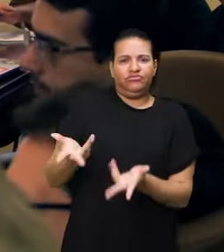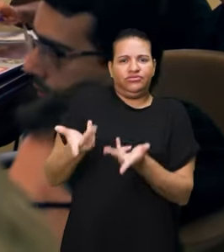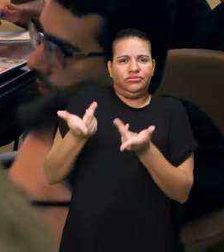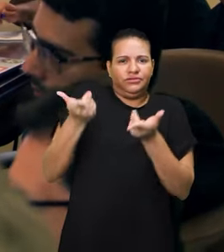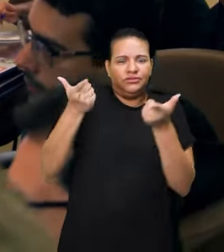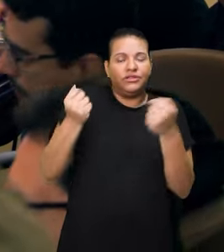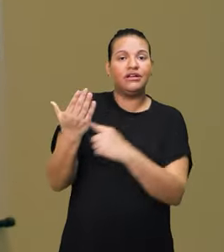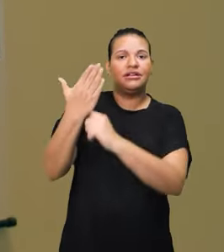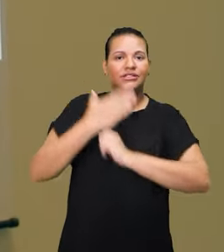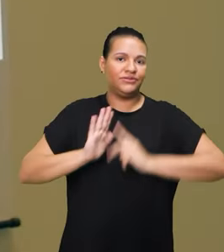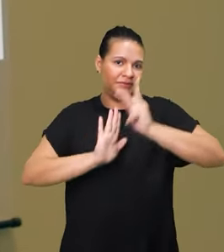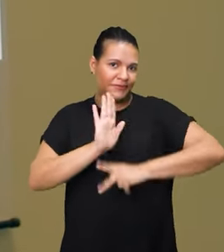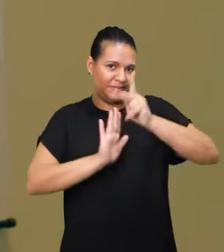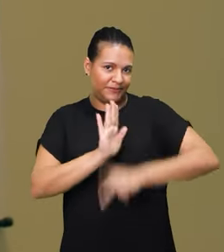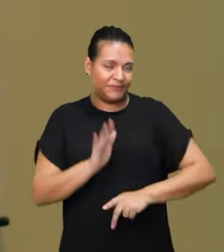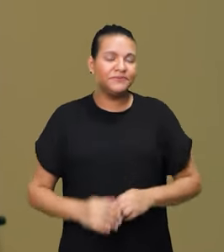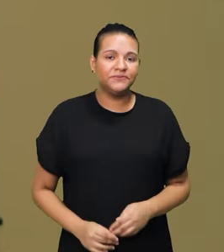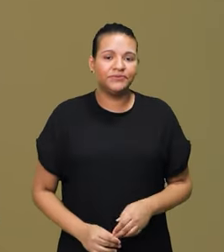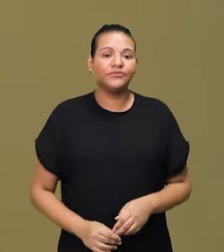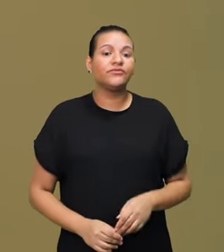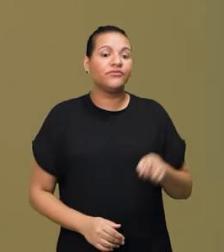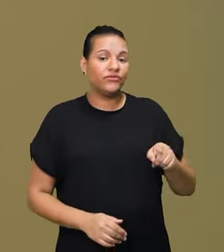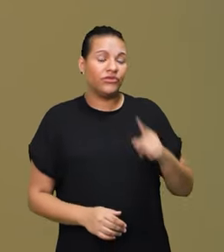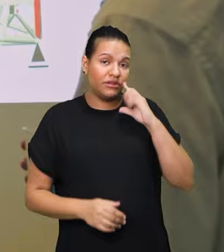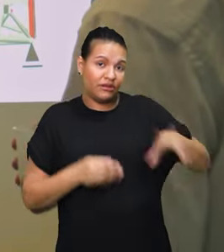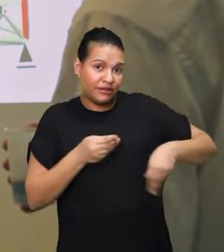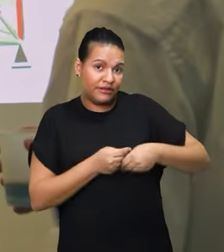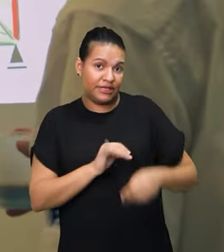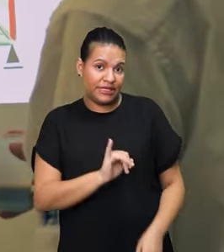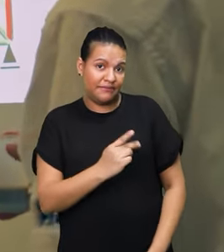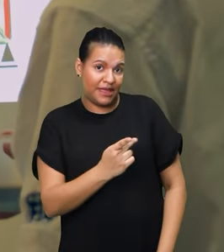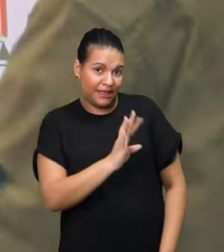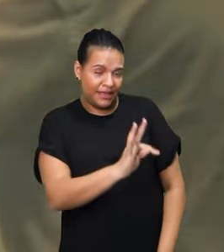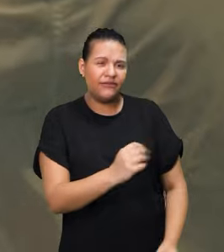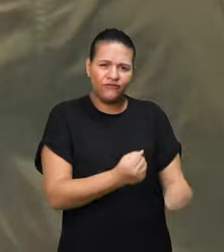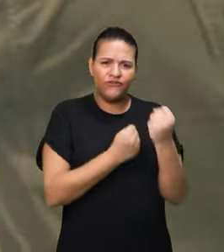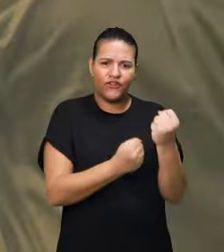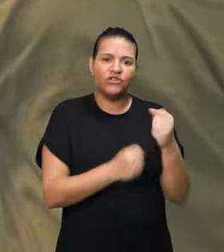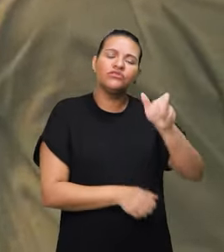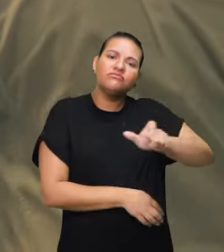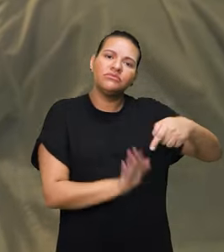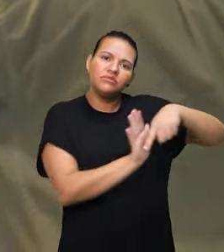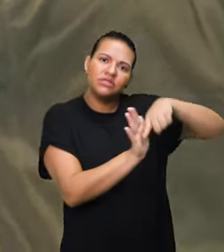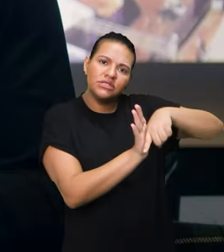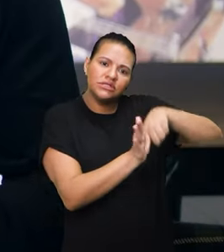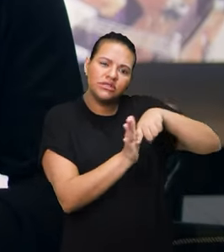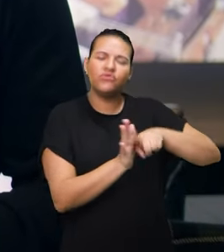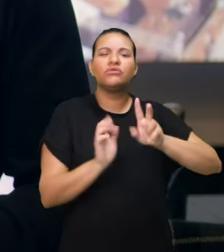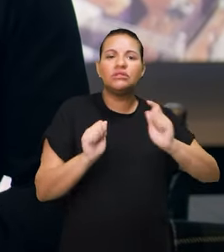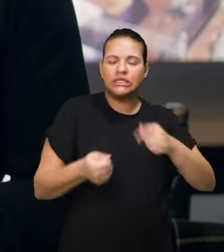muito grande né pro projeto e com tudo isso junto com o IP criou-se ali um time muito forte com